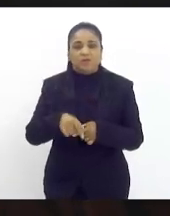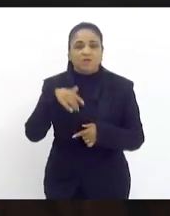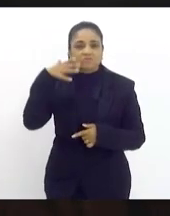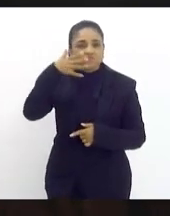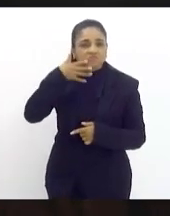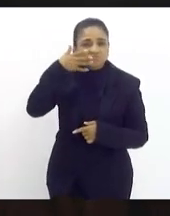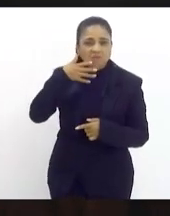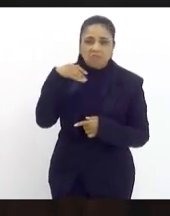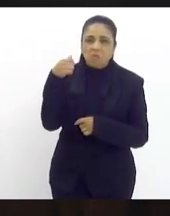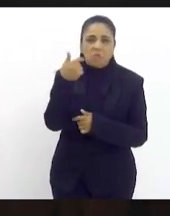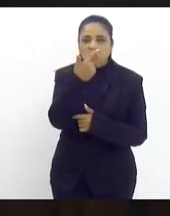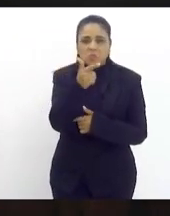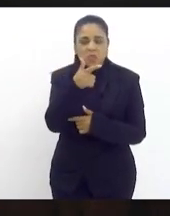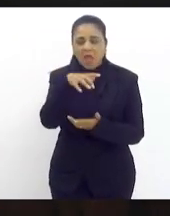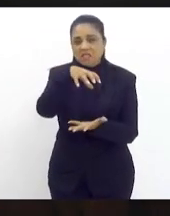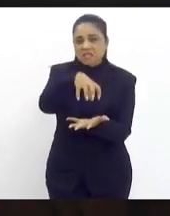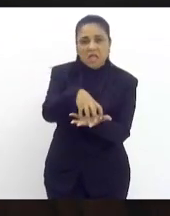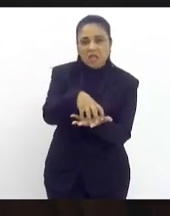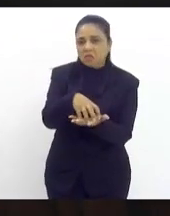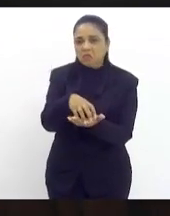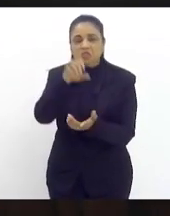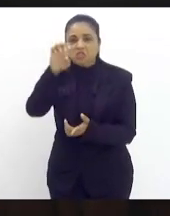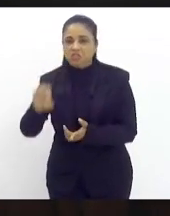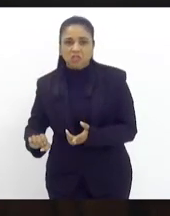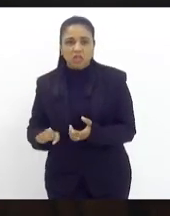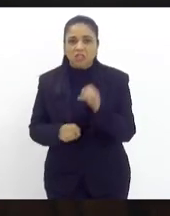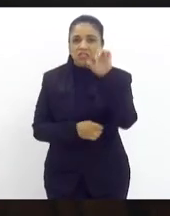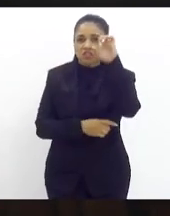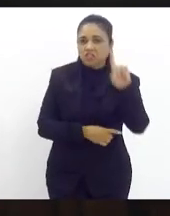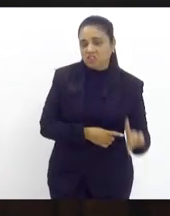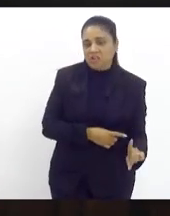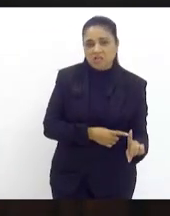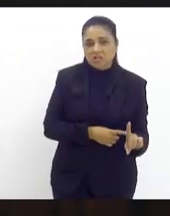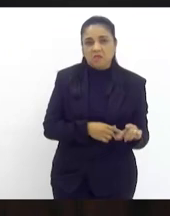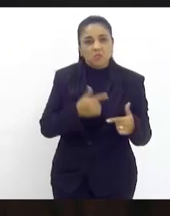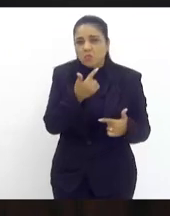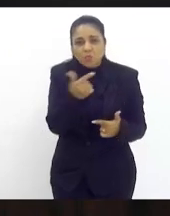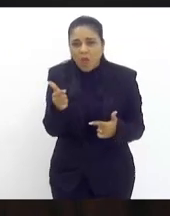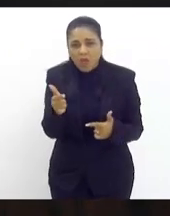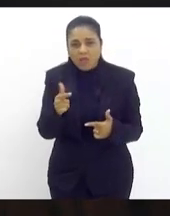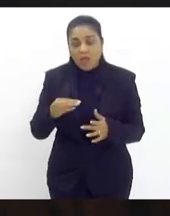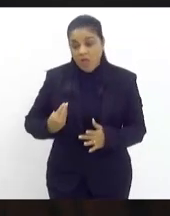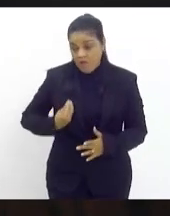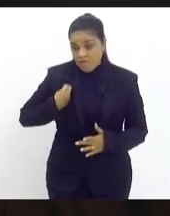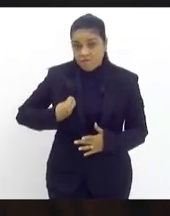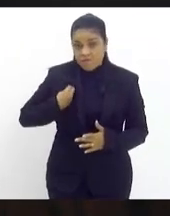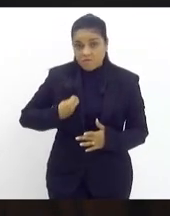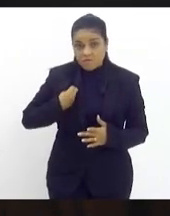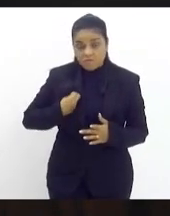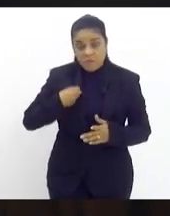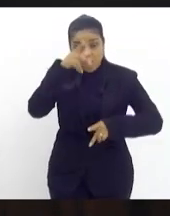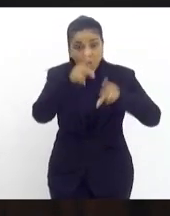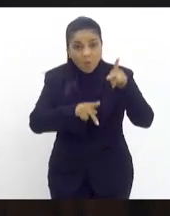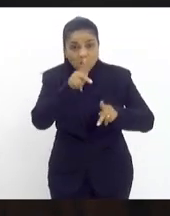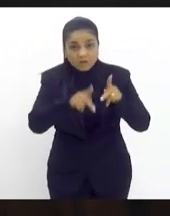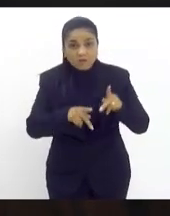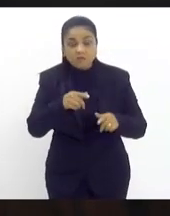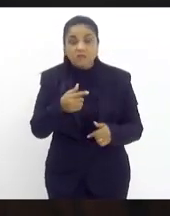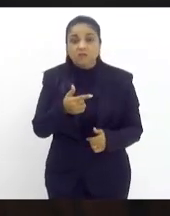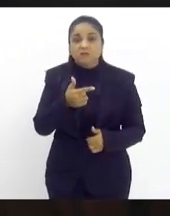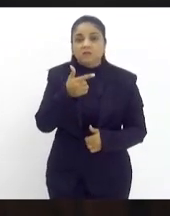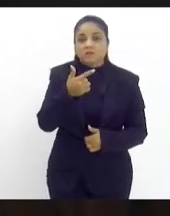de direita de centro de esquerda existe a sobrevivência de quase 18 milhões de habitantes de um estado